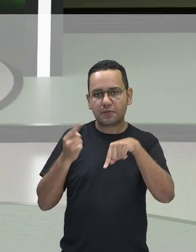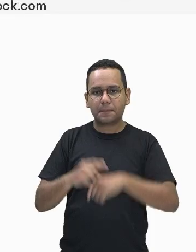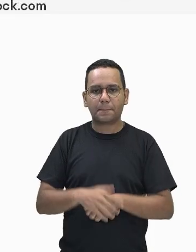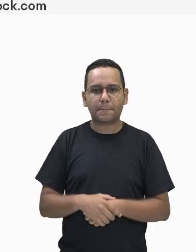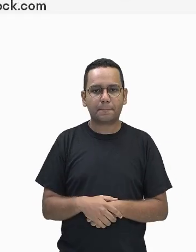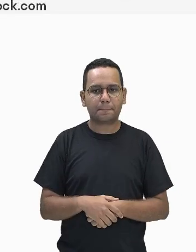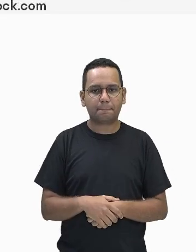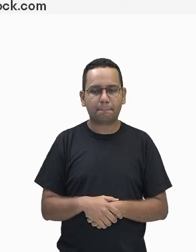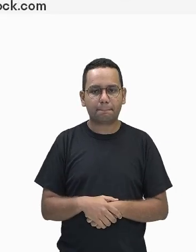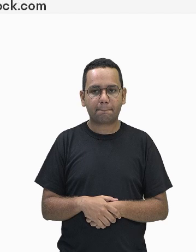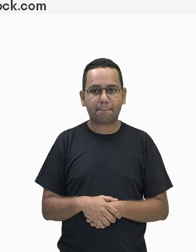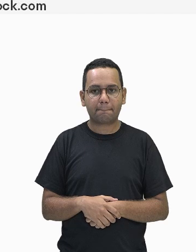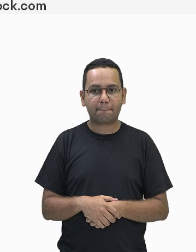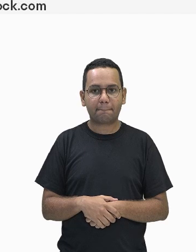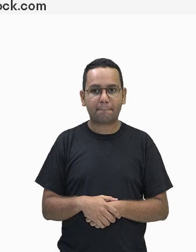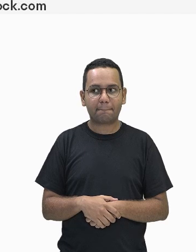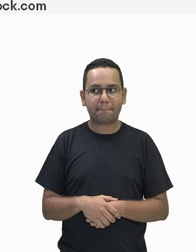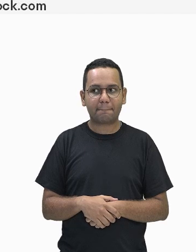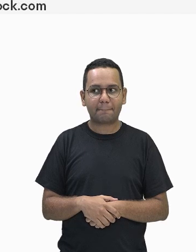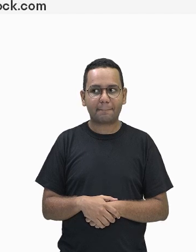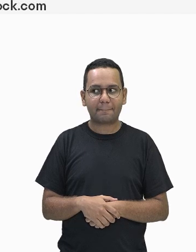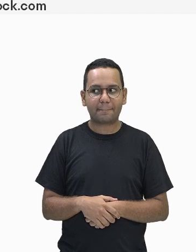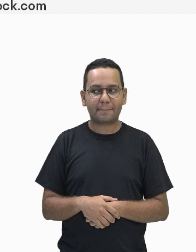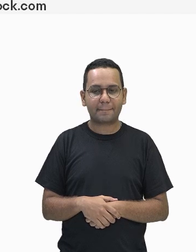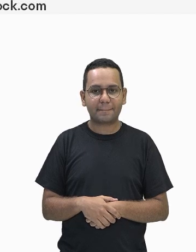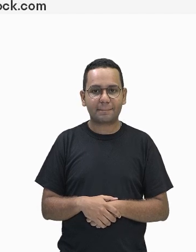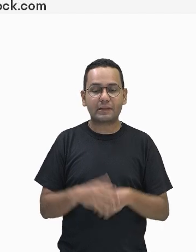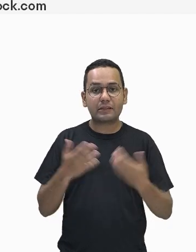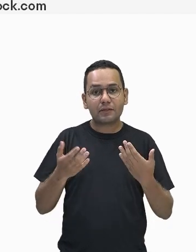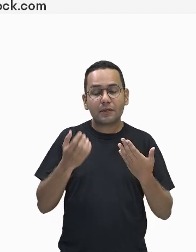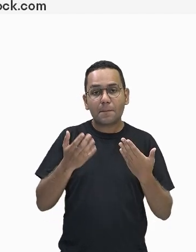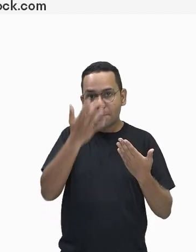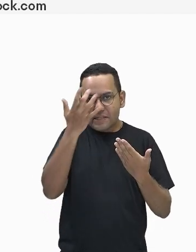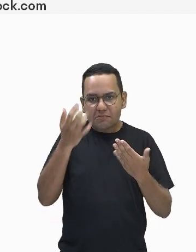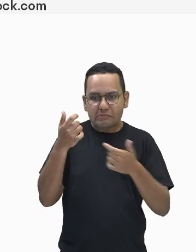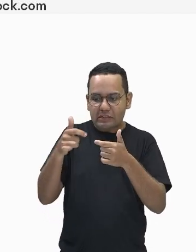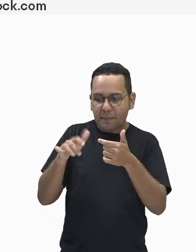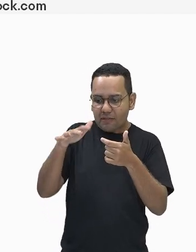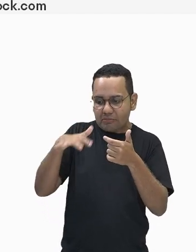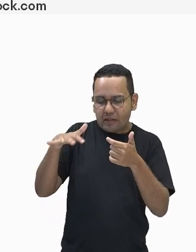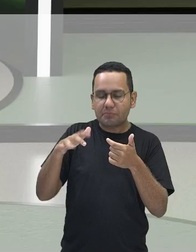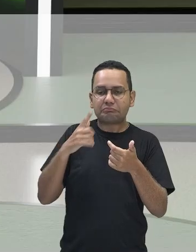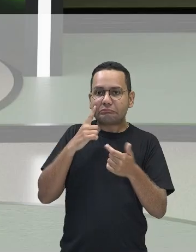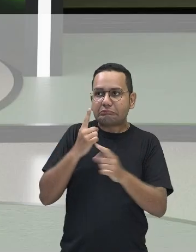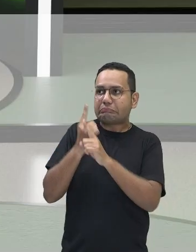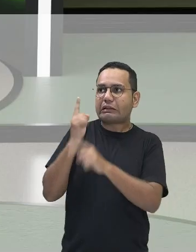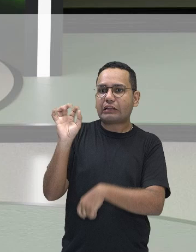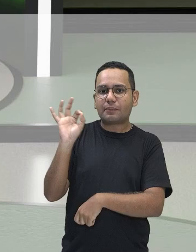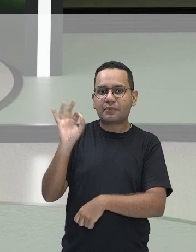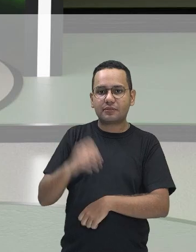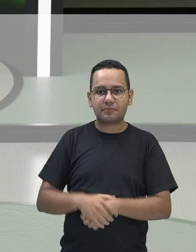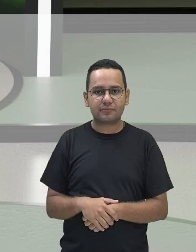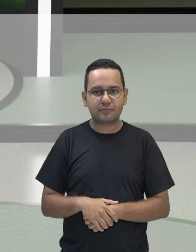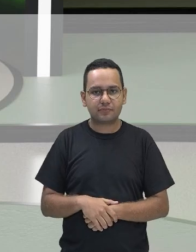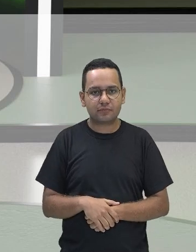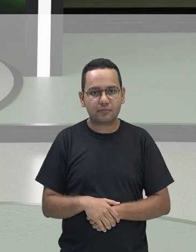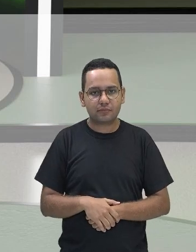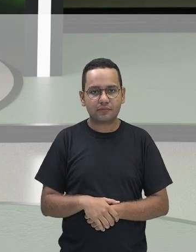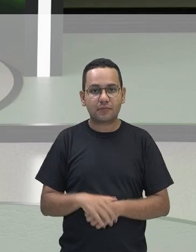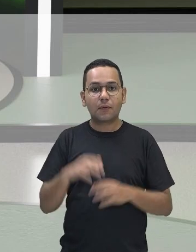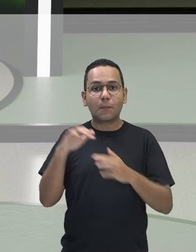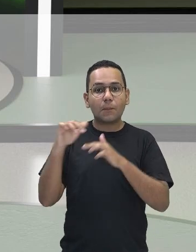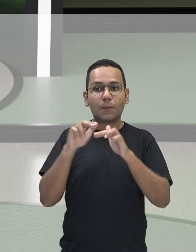vezes, para quem não trabalha na área, não consegue identificar de forma muito clara, certo? O sistema reprodutor feminino